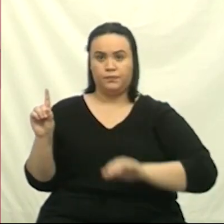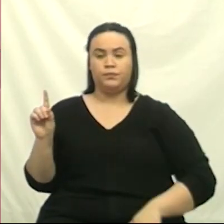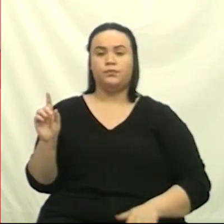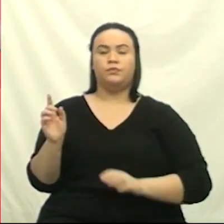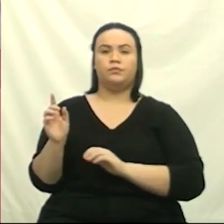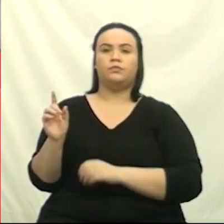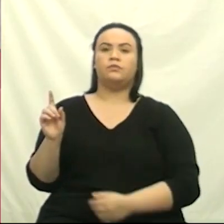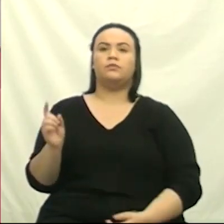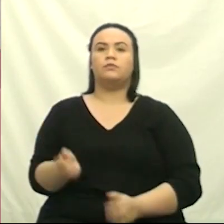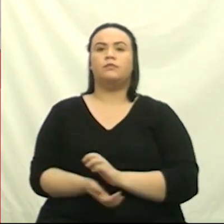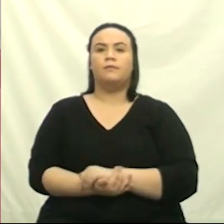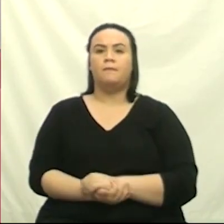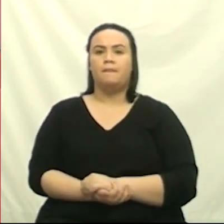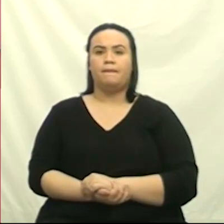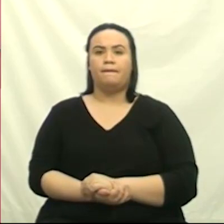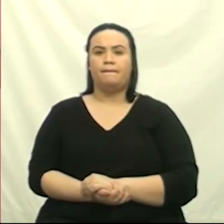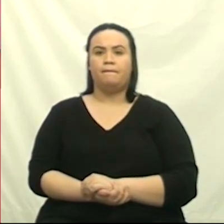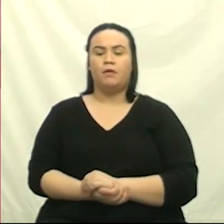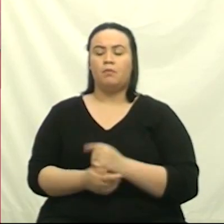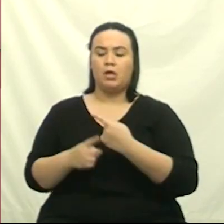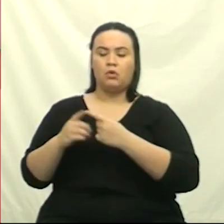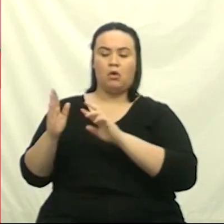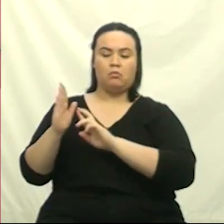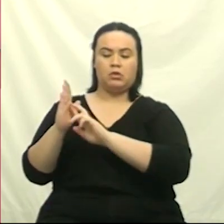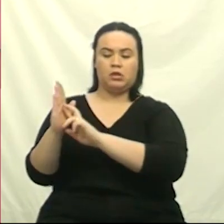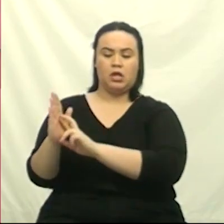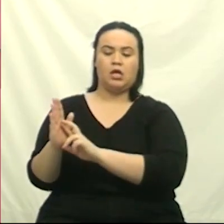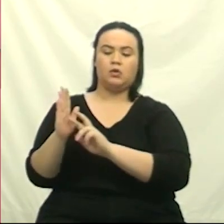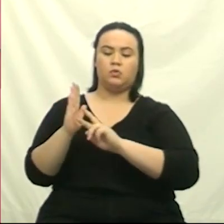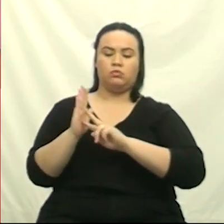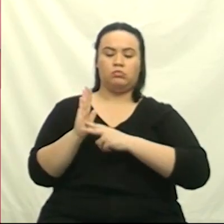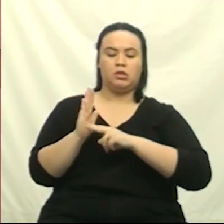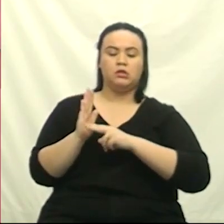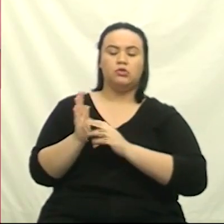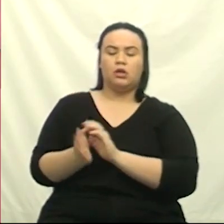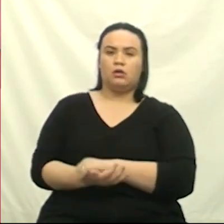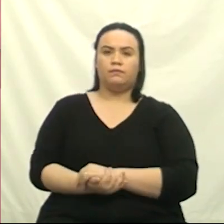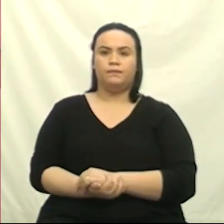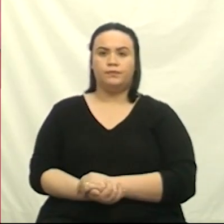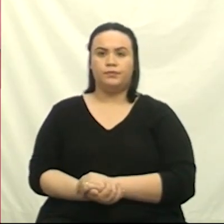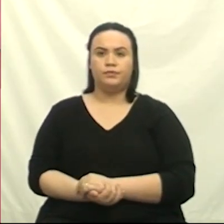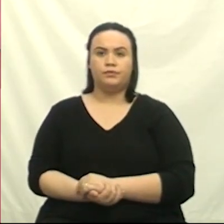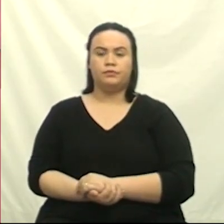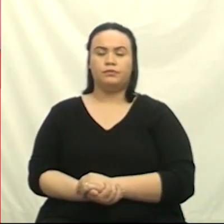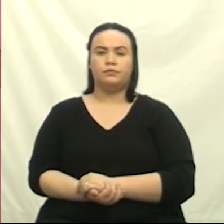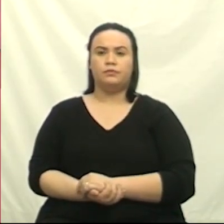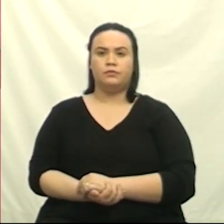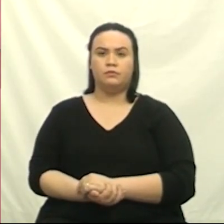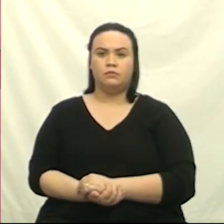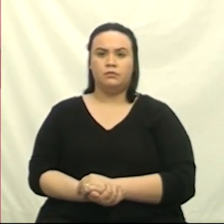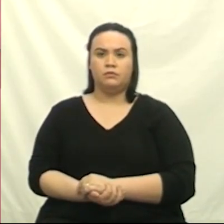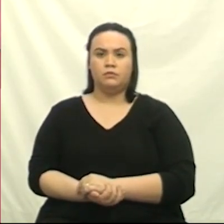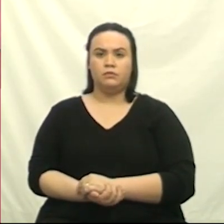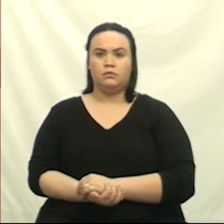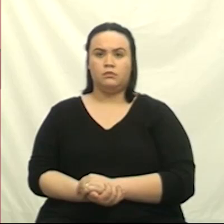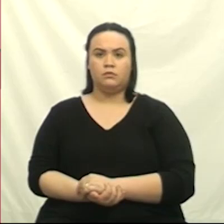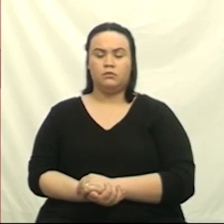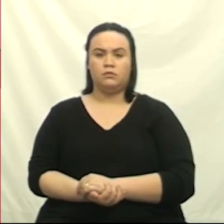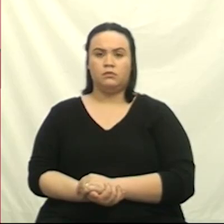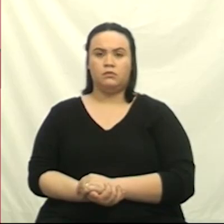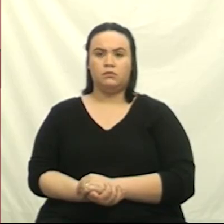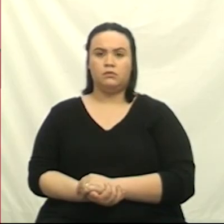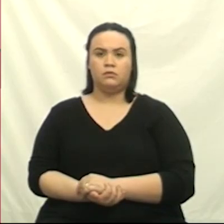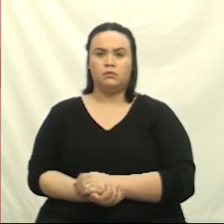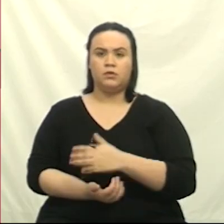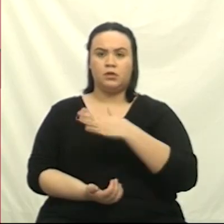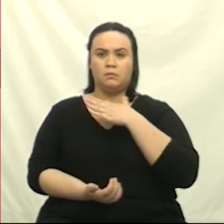porque eu estou representando um segmento e mas eu entendo que no